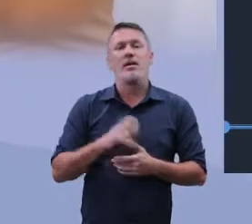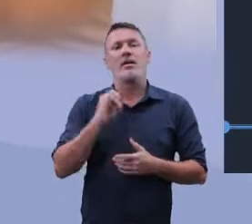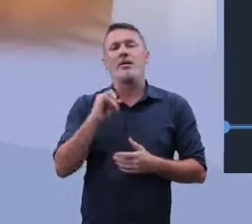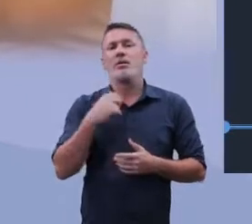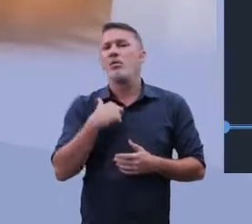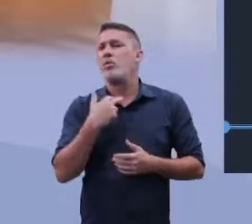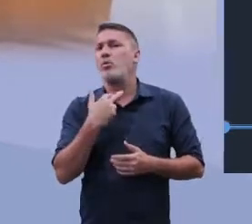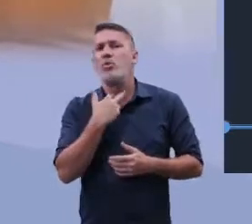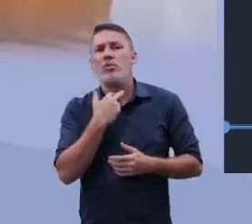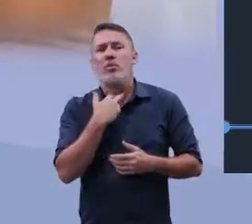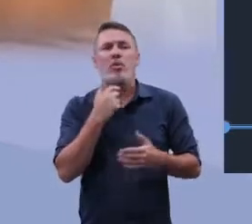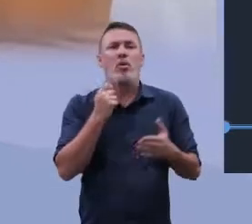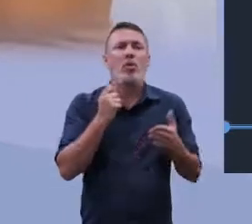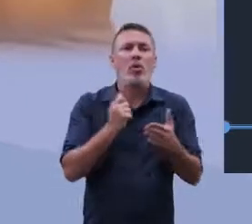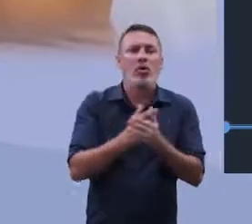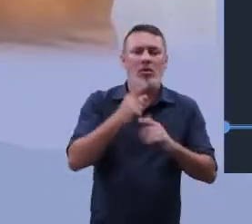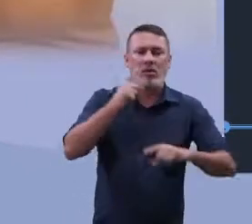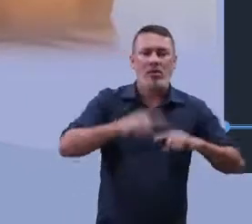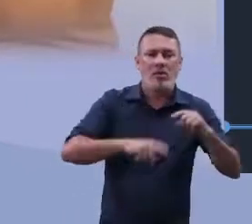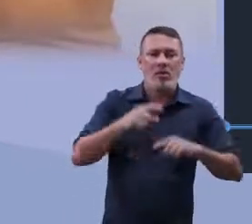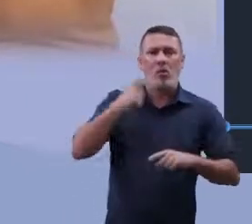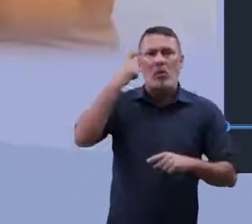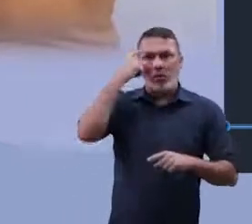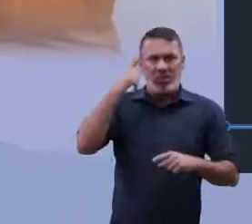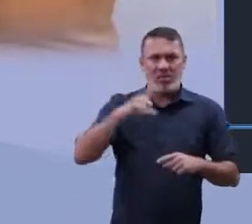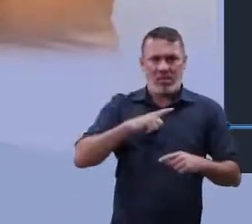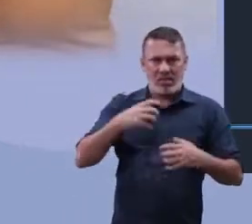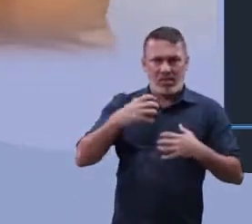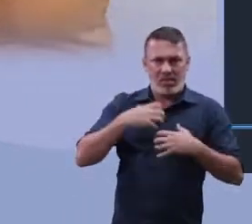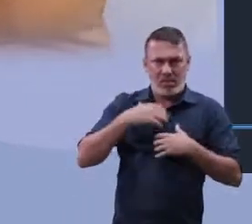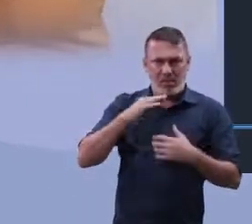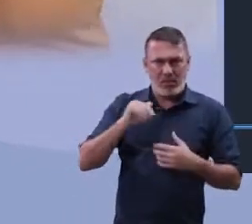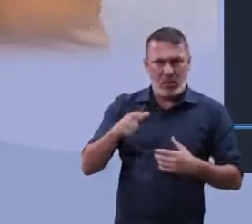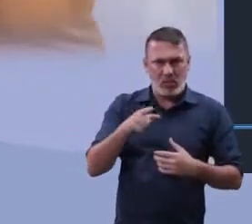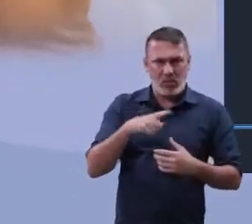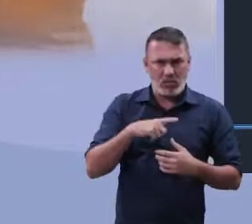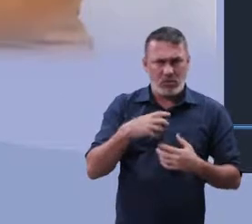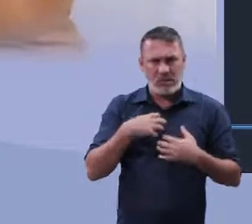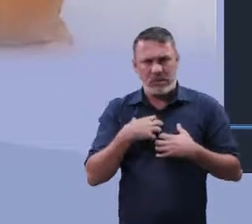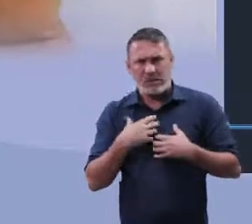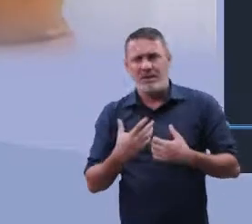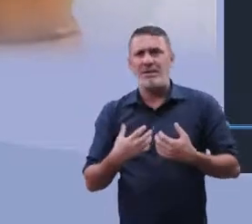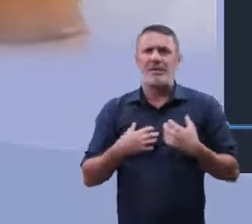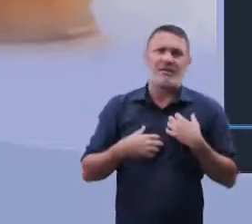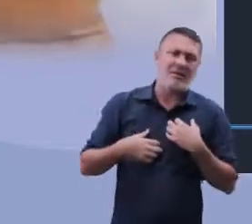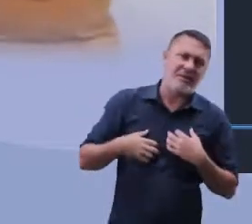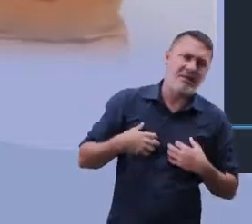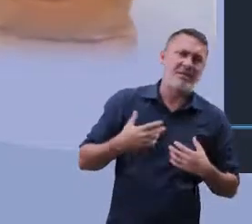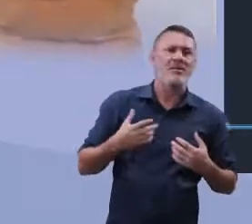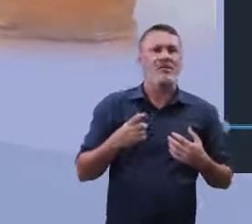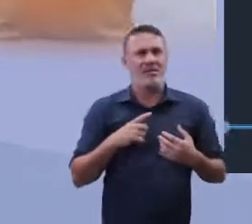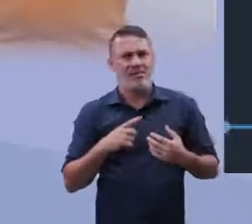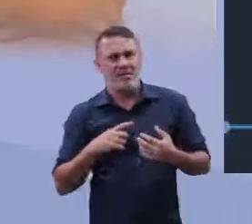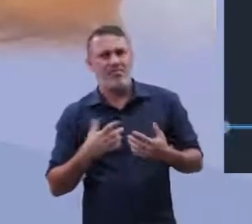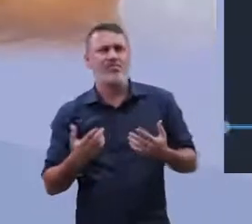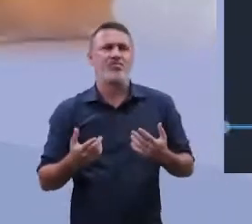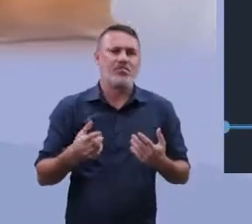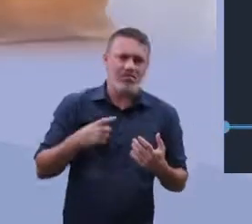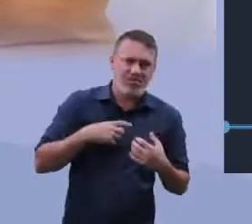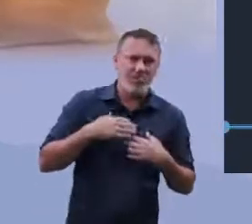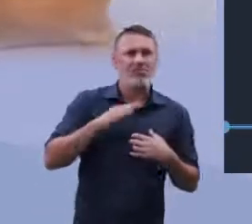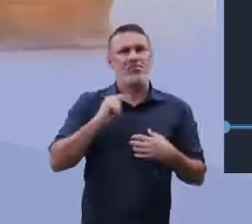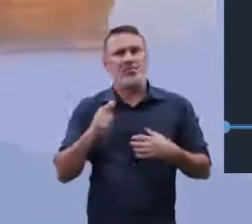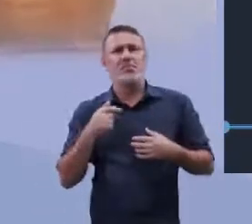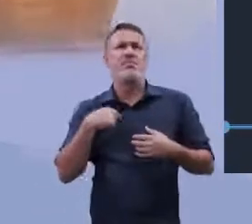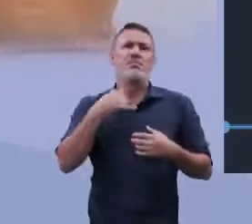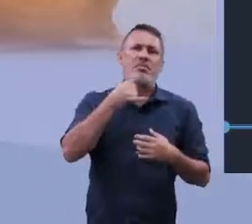Não poder consumir provoca em nós algum ressentimento? Fala para nós assim: ah, professor, provoca, eu sou pobre, eu também